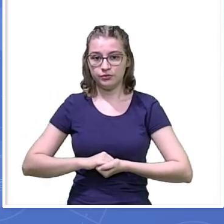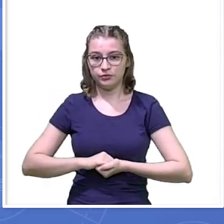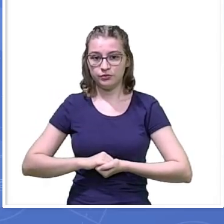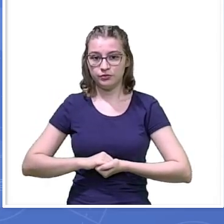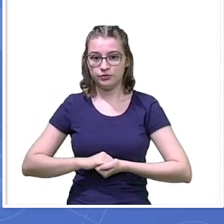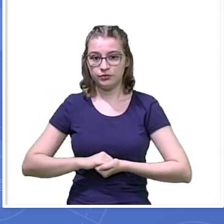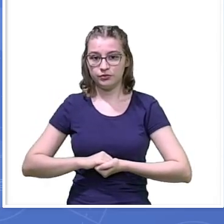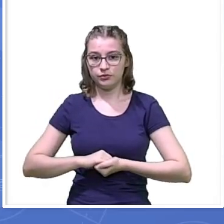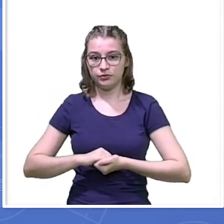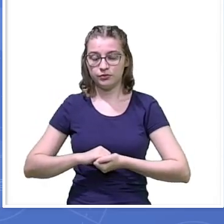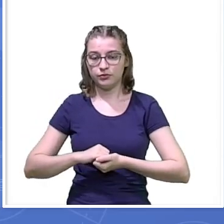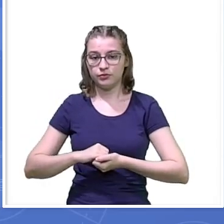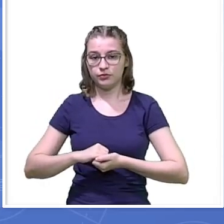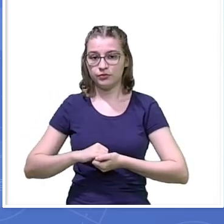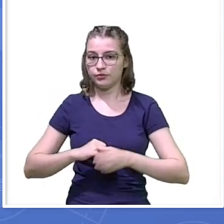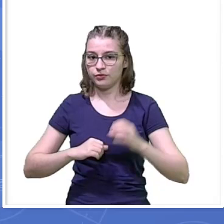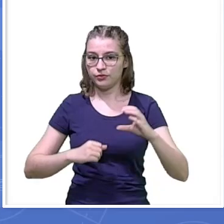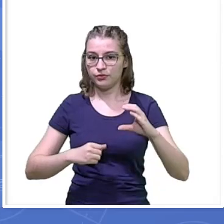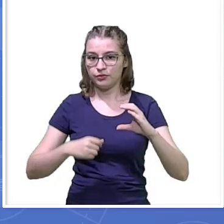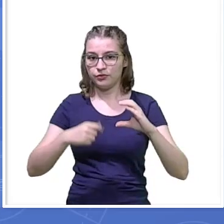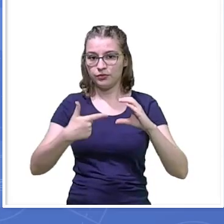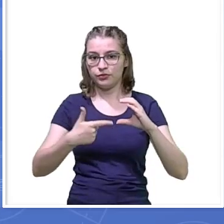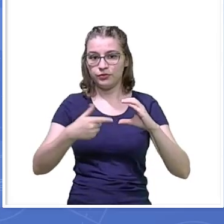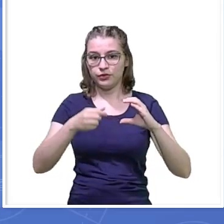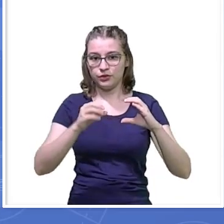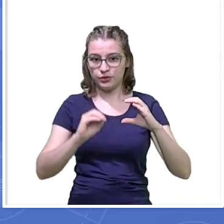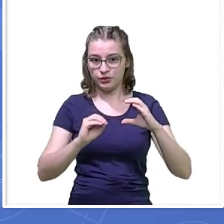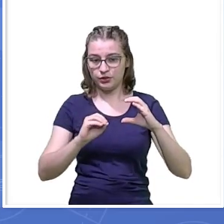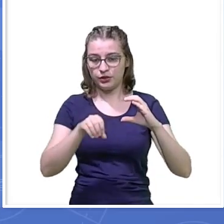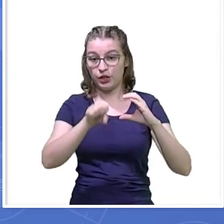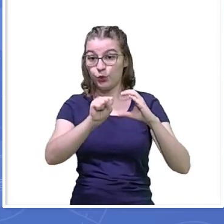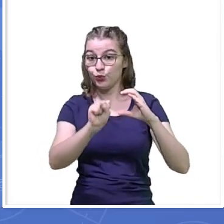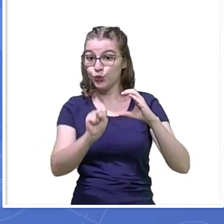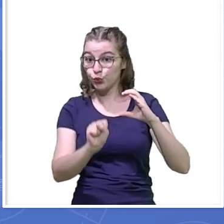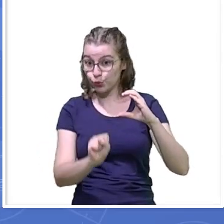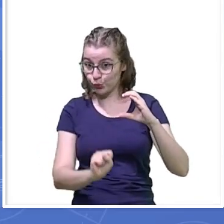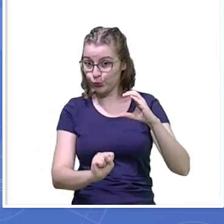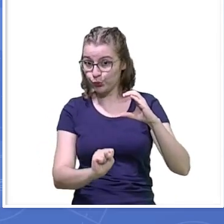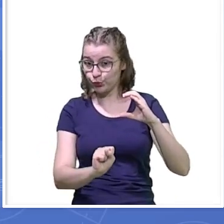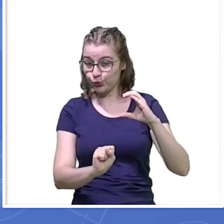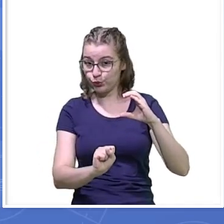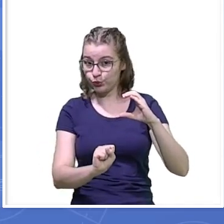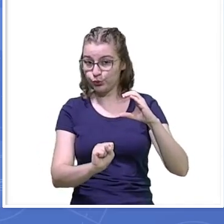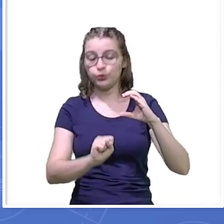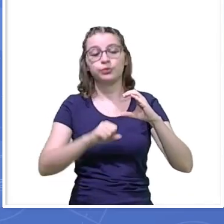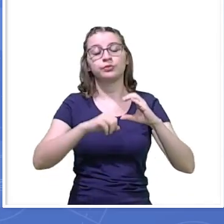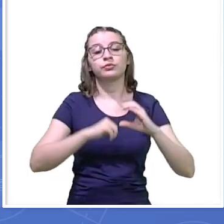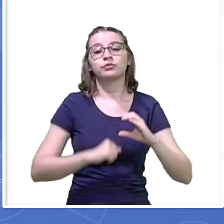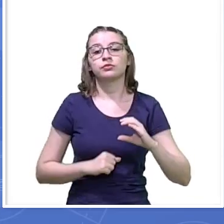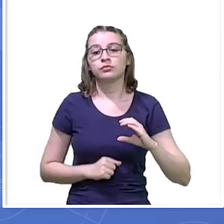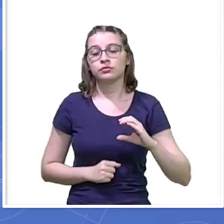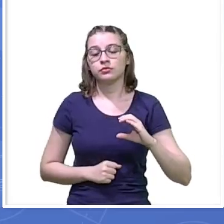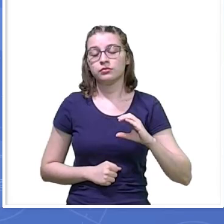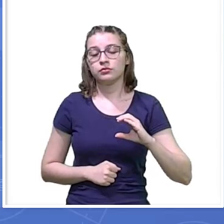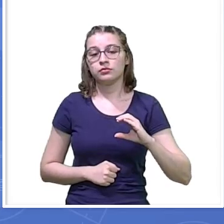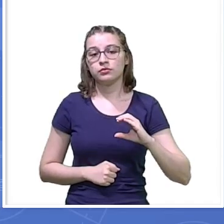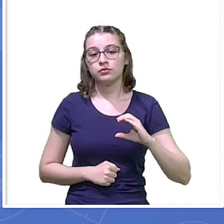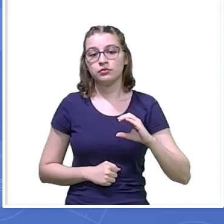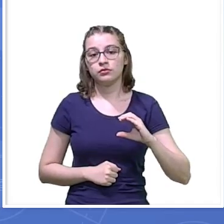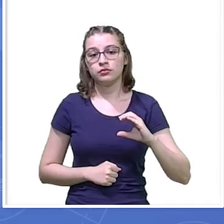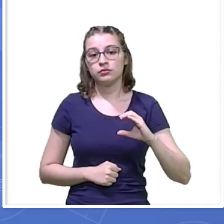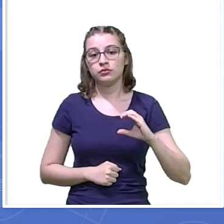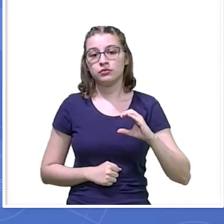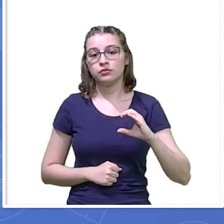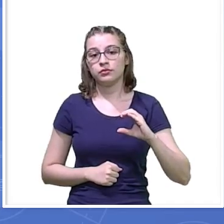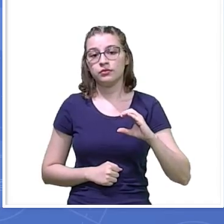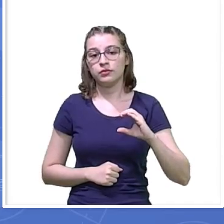20 graus de latitude sul, né? Que como a gente verificou aqui, a latitude é a informação horizontal,